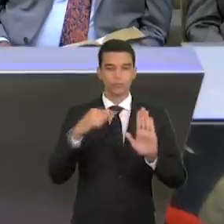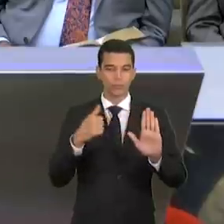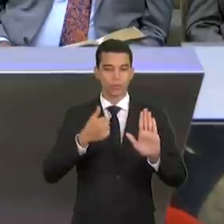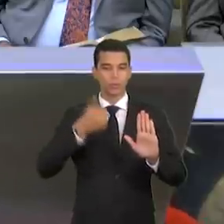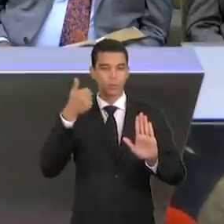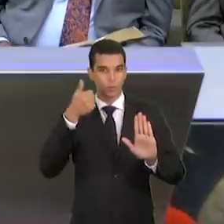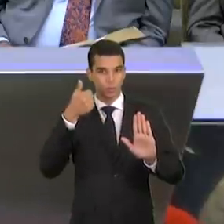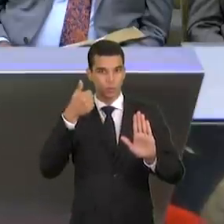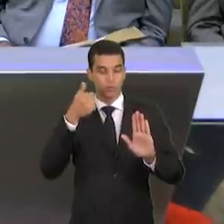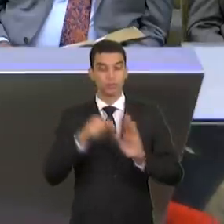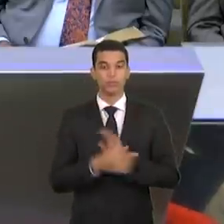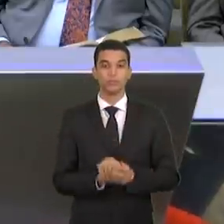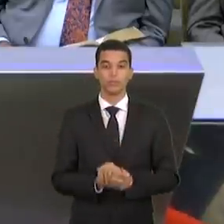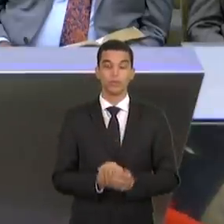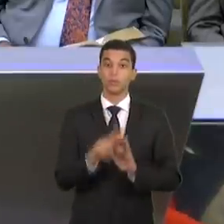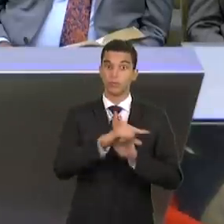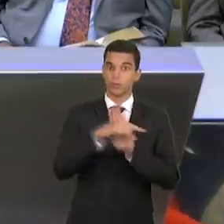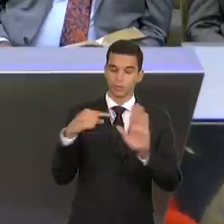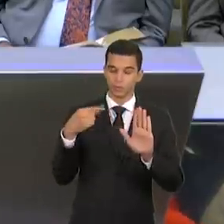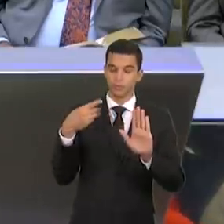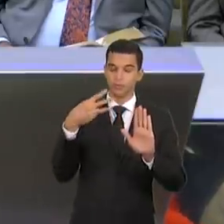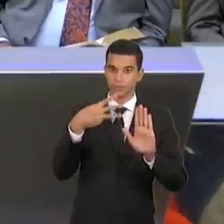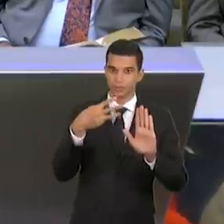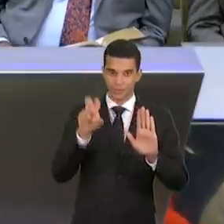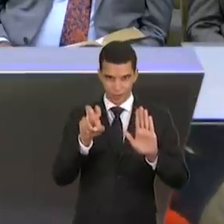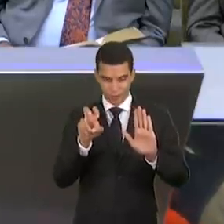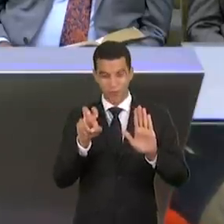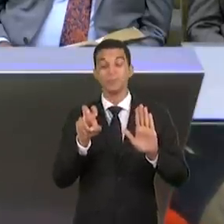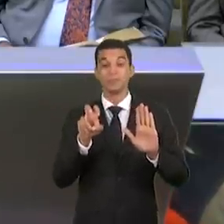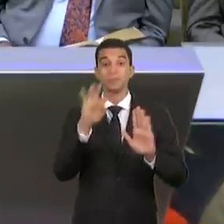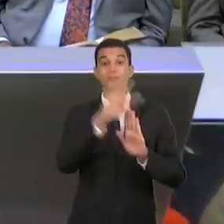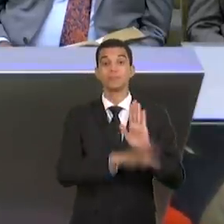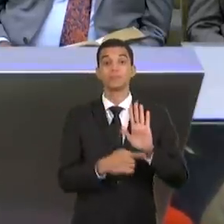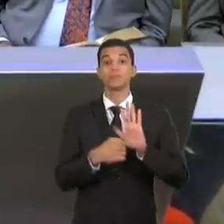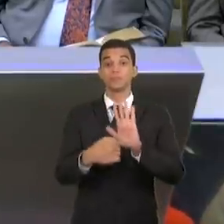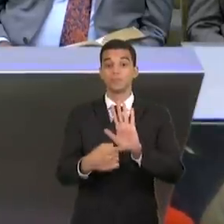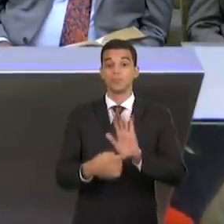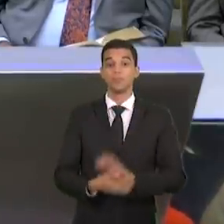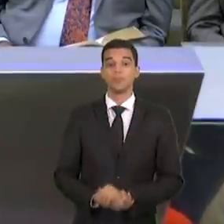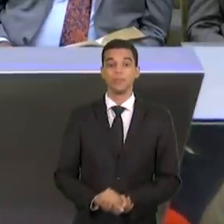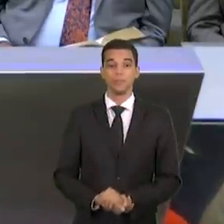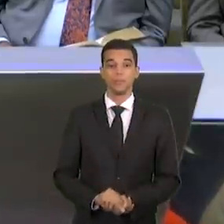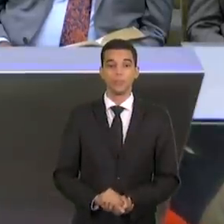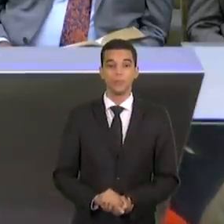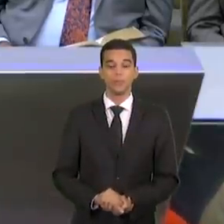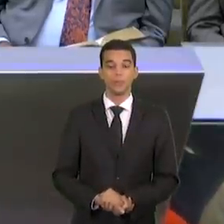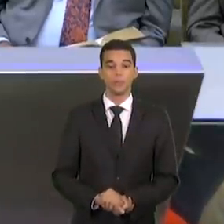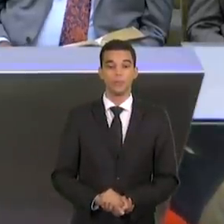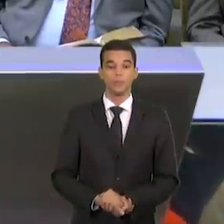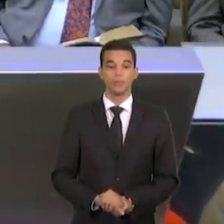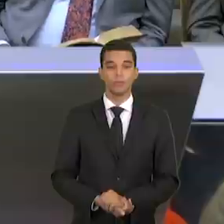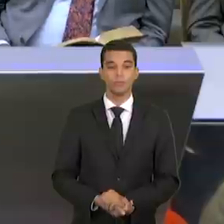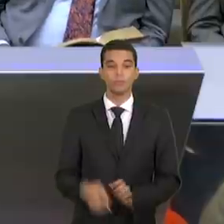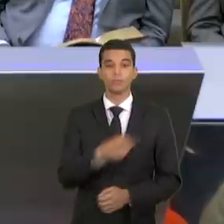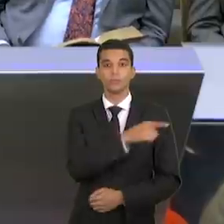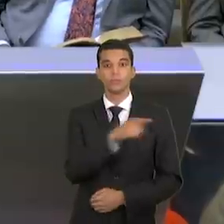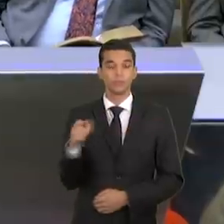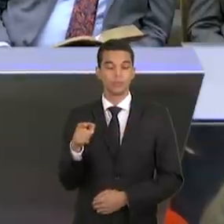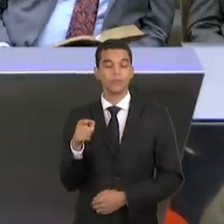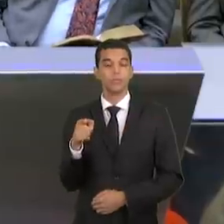o versículo 35, onde diz: estejam cingidos os vossos lombos.